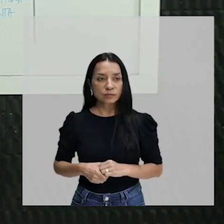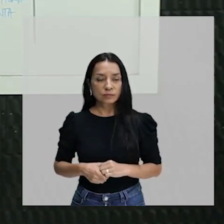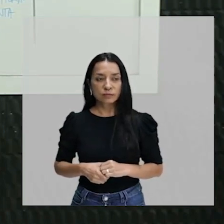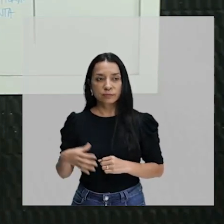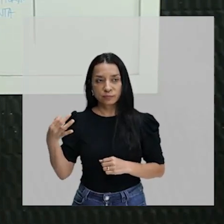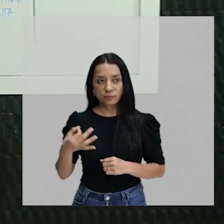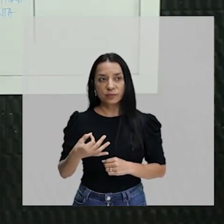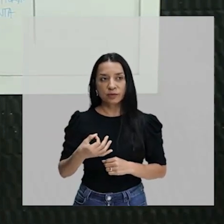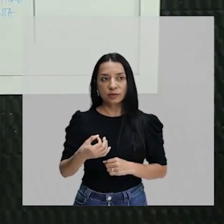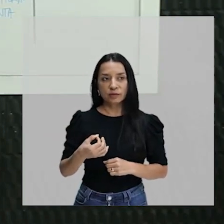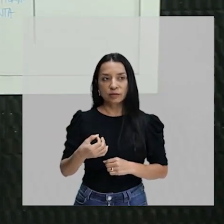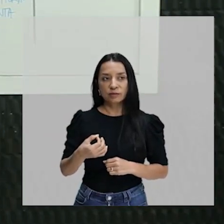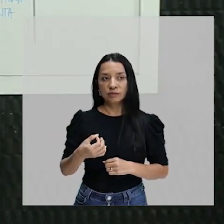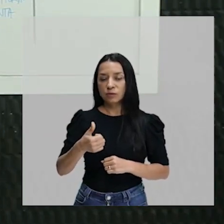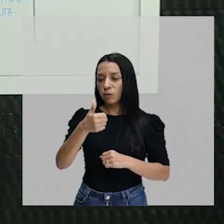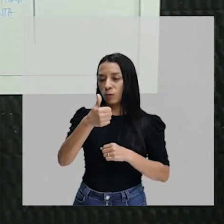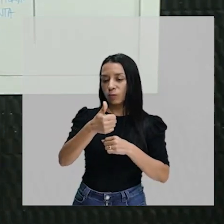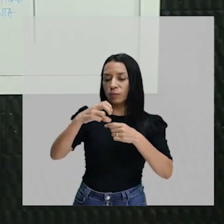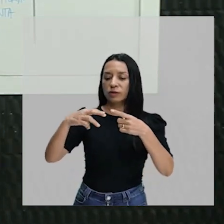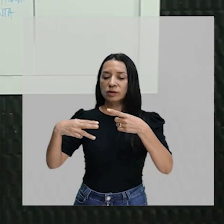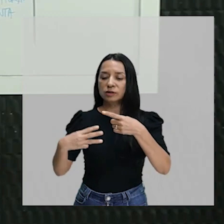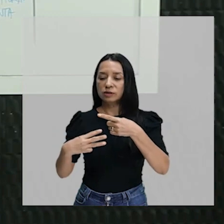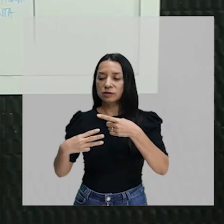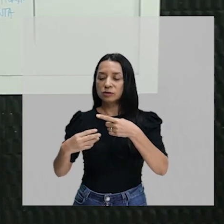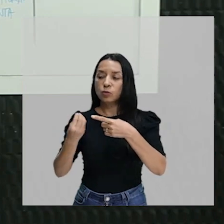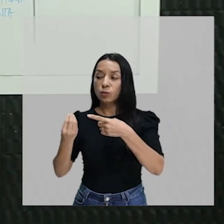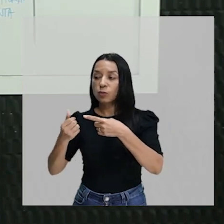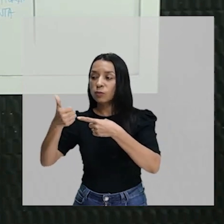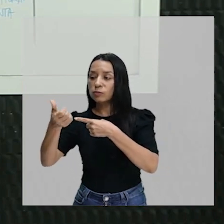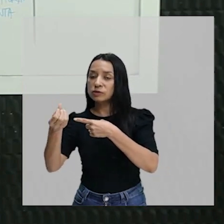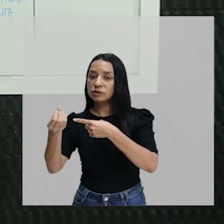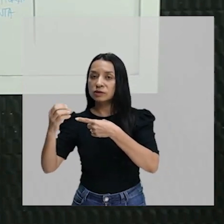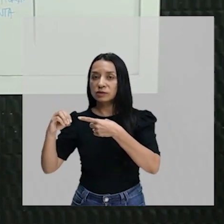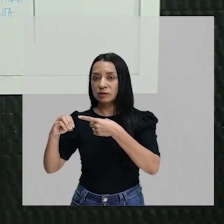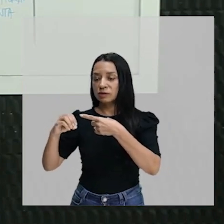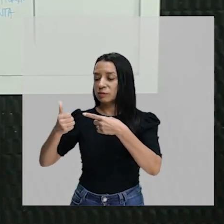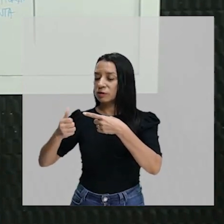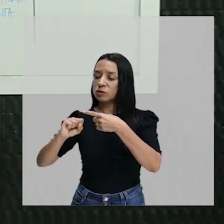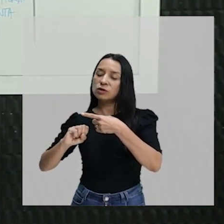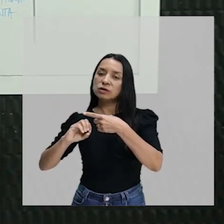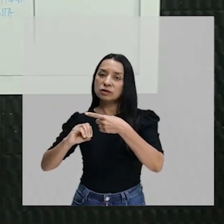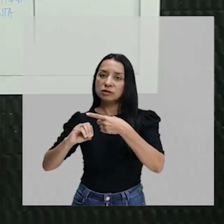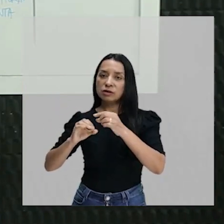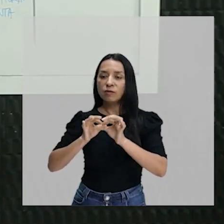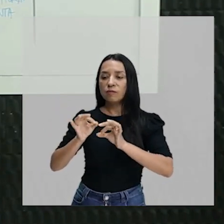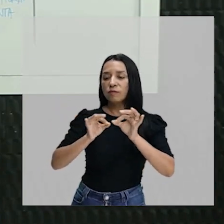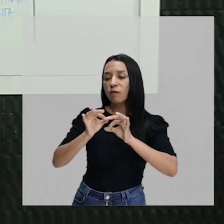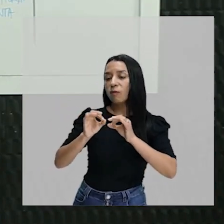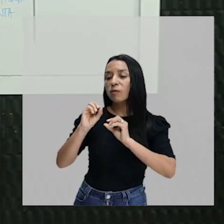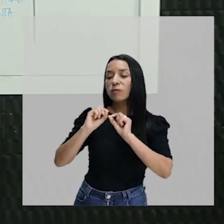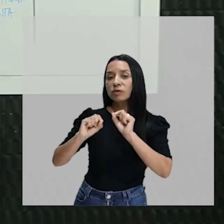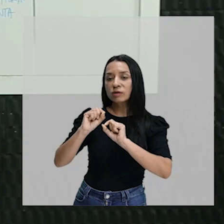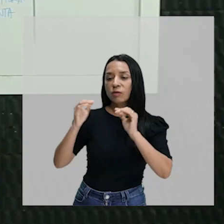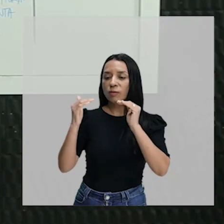certo um está para três assim como 60 está para 180 forma uma proporção ou ainda eu posso